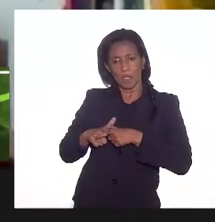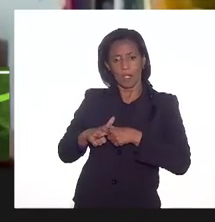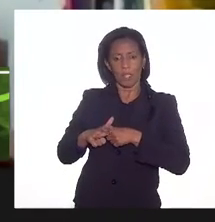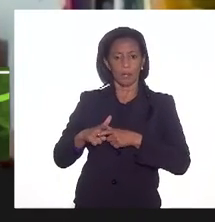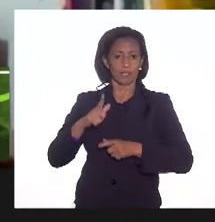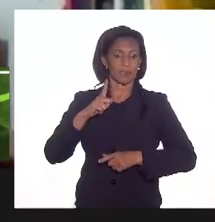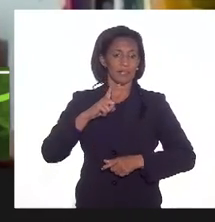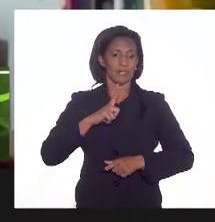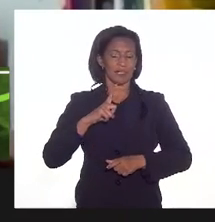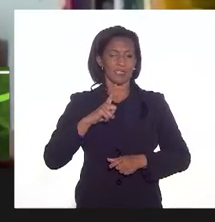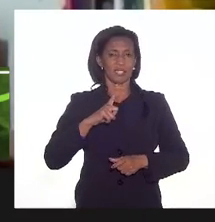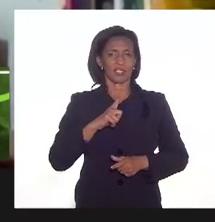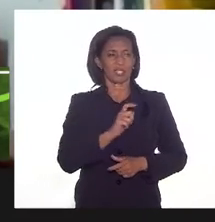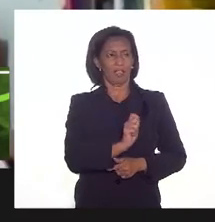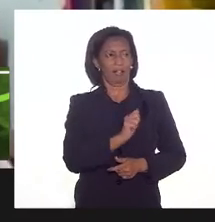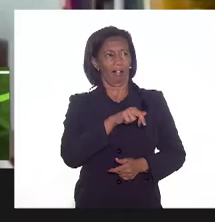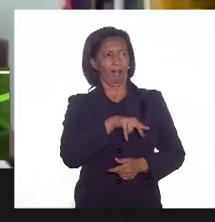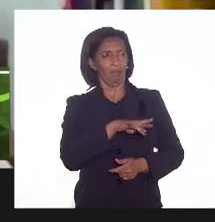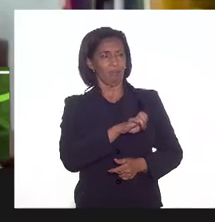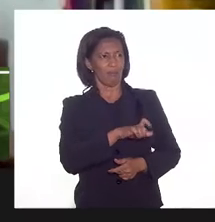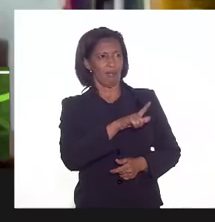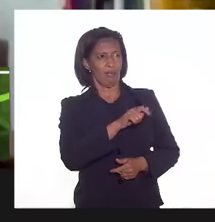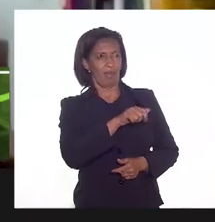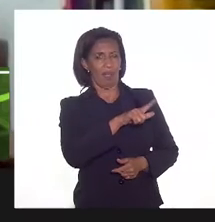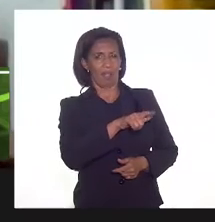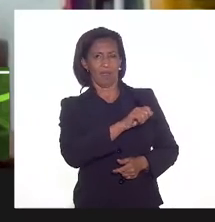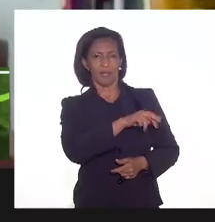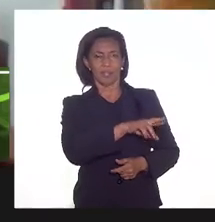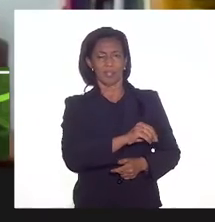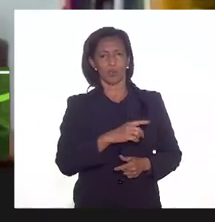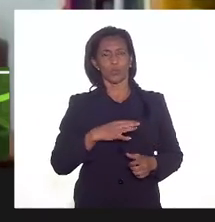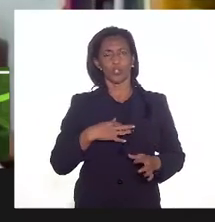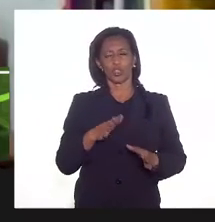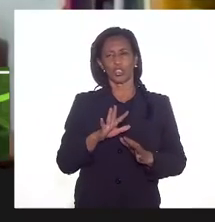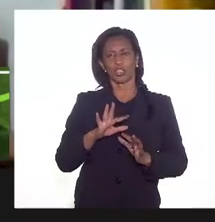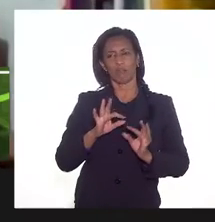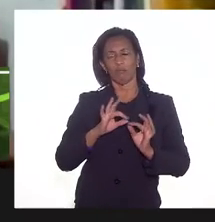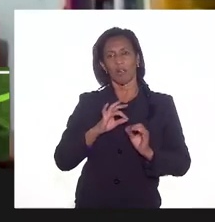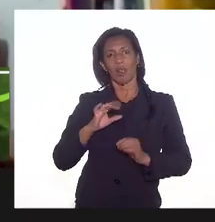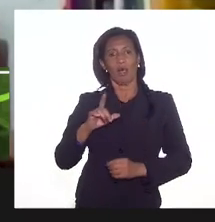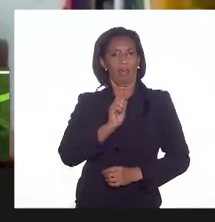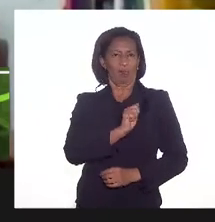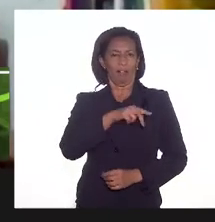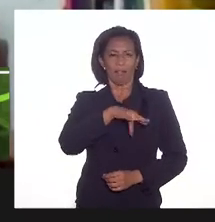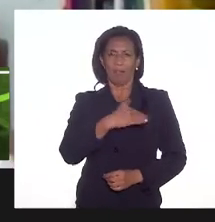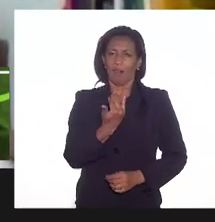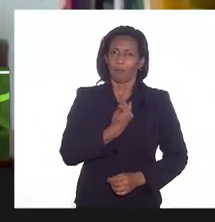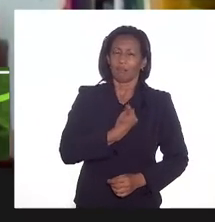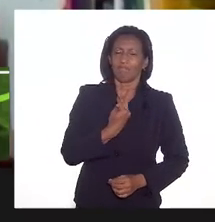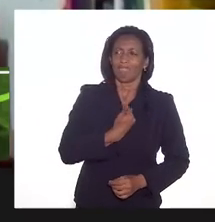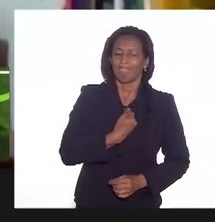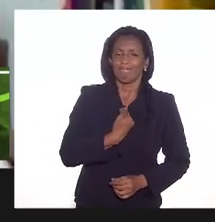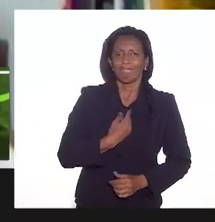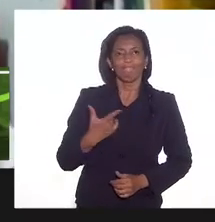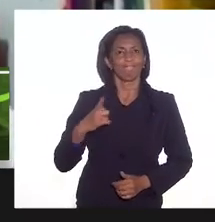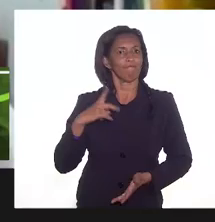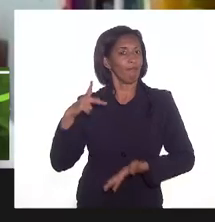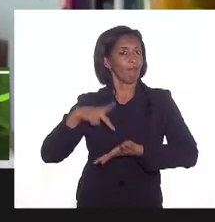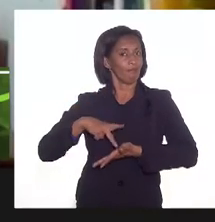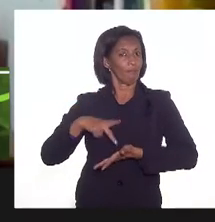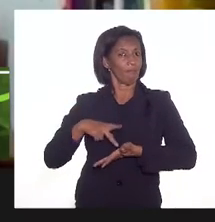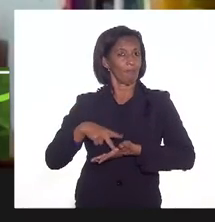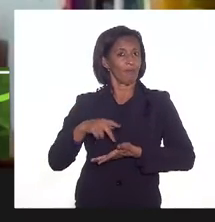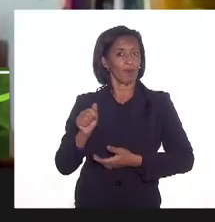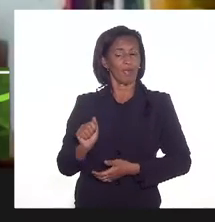tinha André Lázaro na extensão o nosso querido André Lázaro e que na verdade a